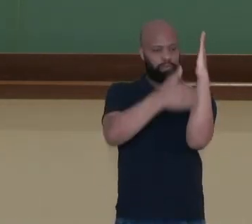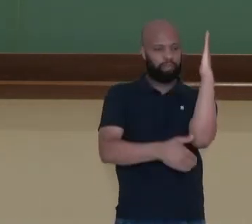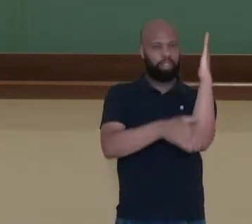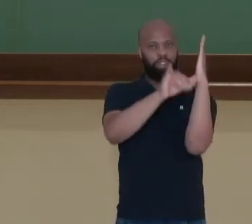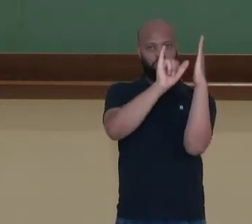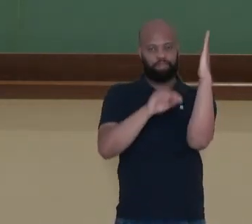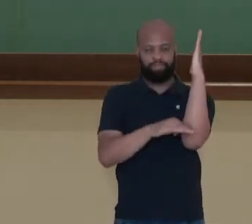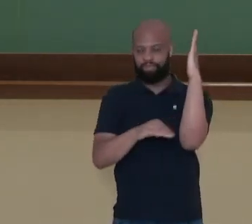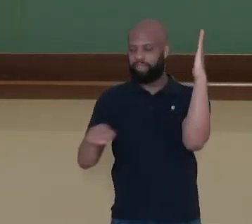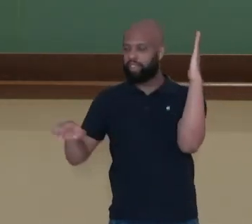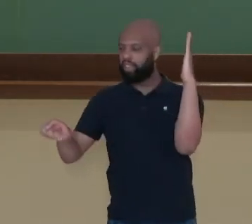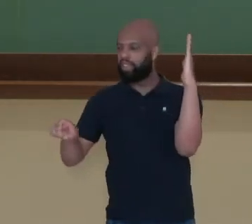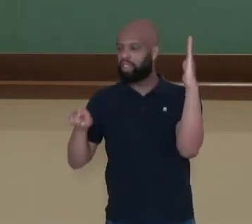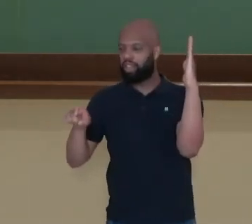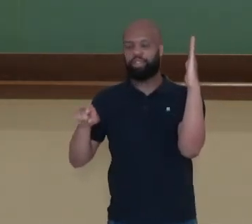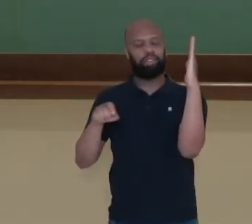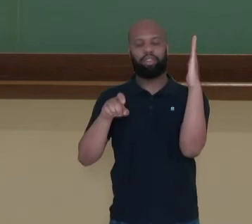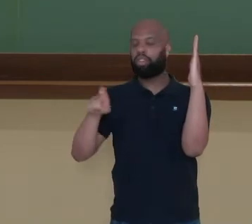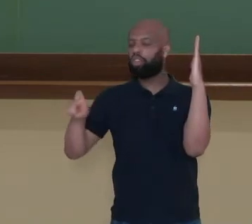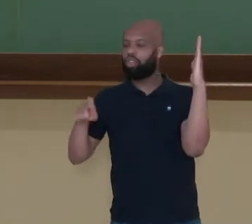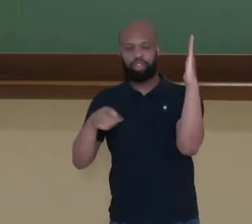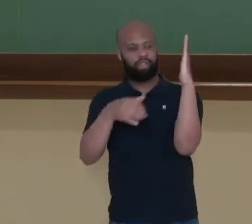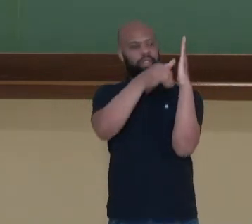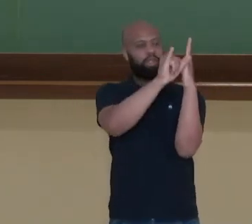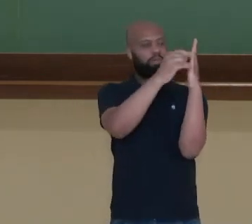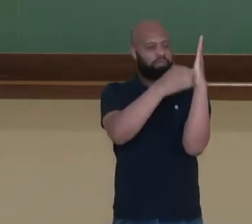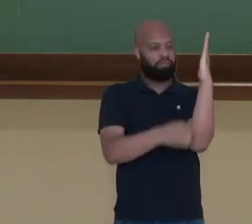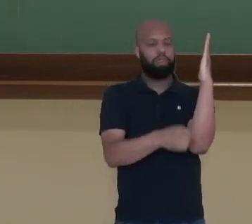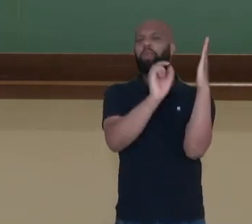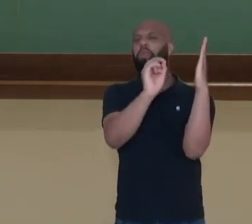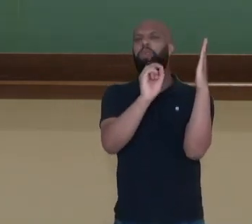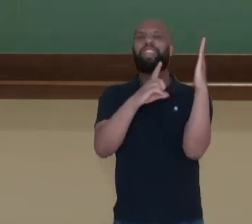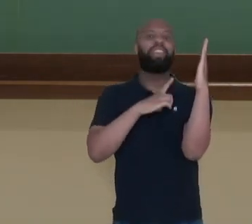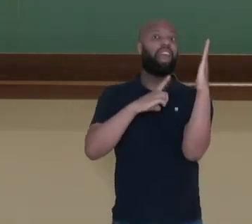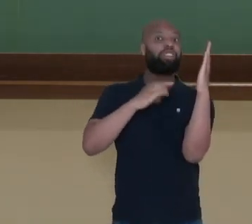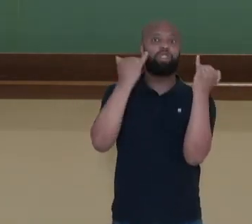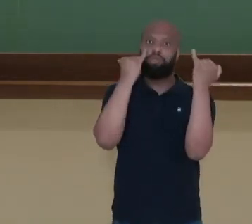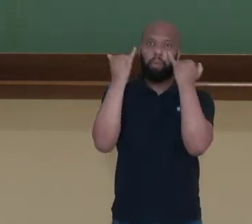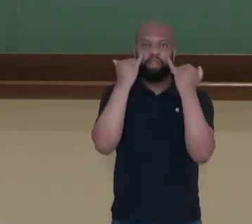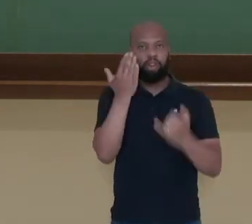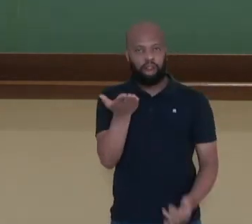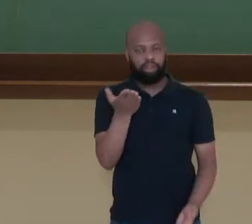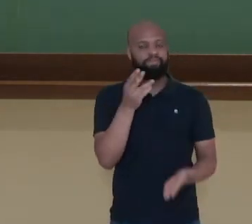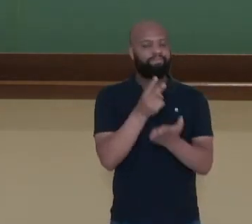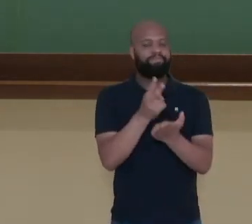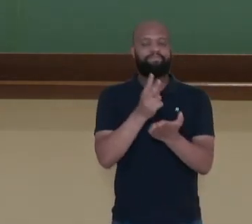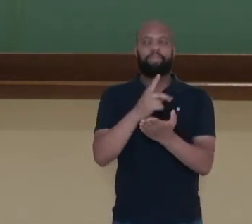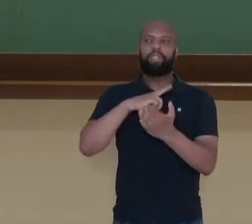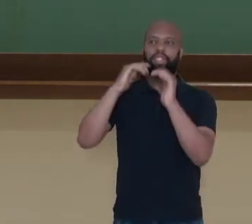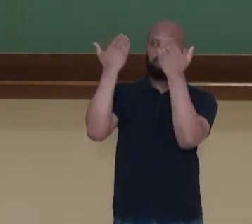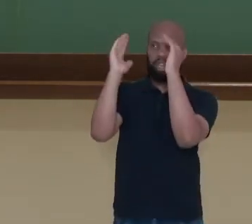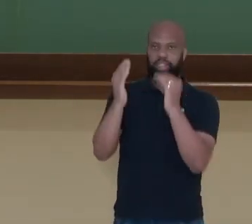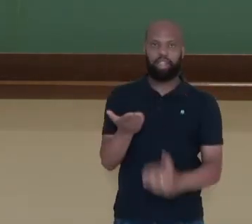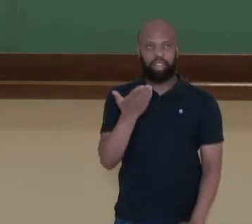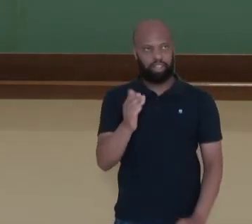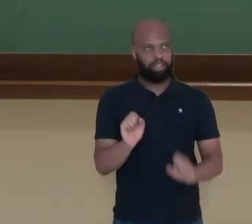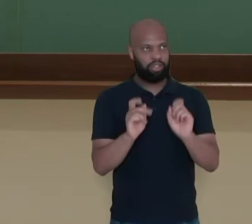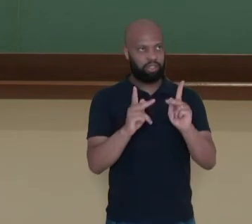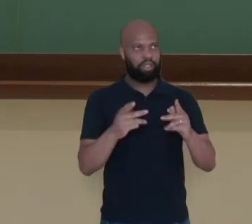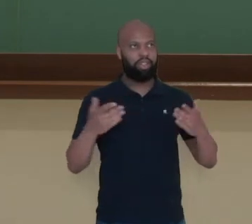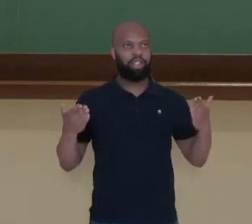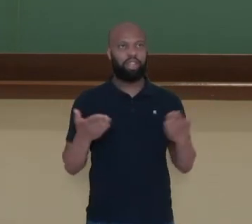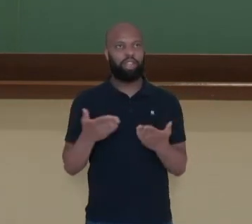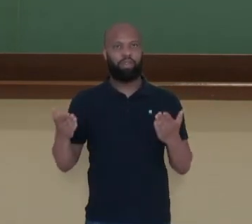Os gráficos plano cartesiano tradicional. Então, eixo vertical com eixo horizontal. Sempre analisa as grandezas envolvidas.